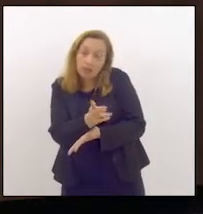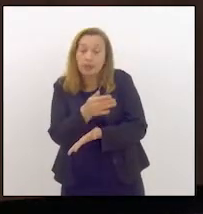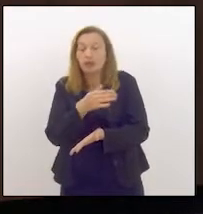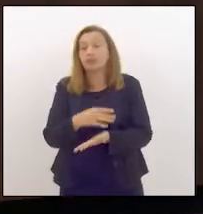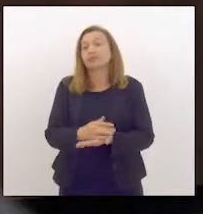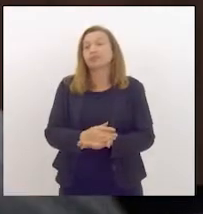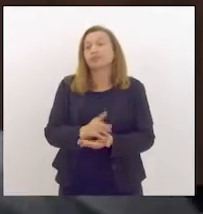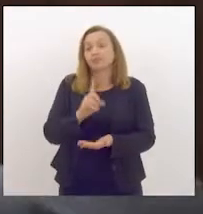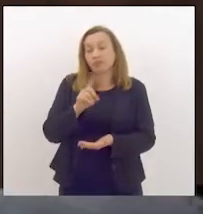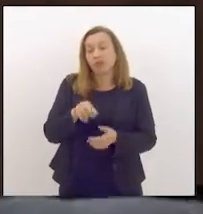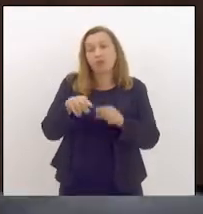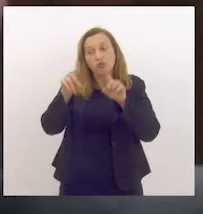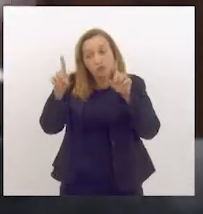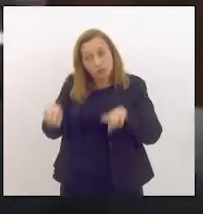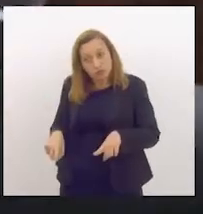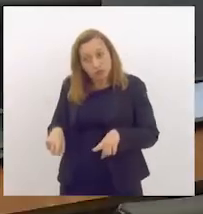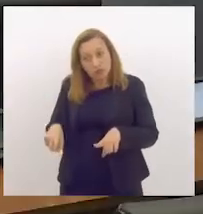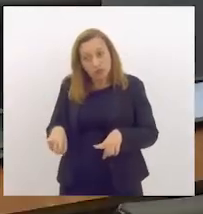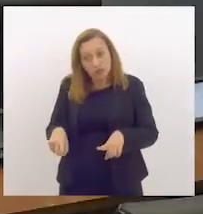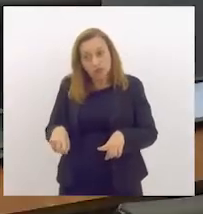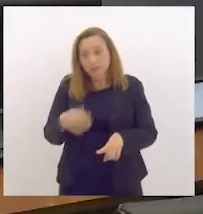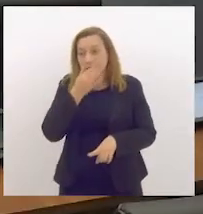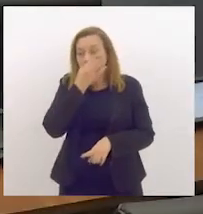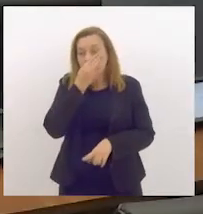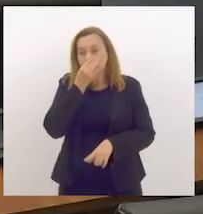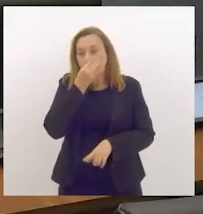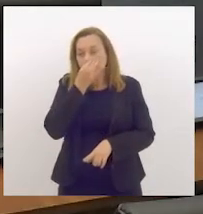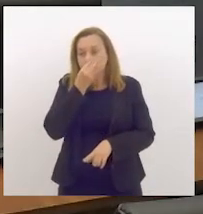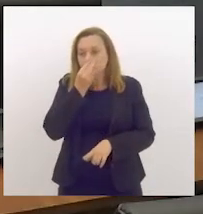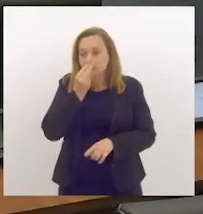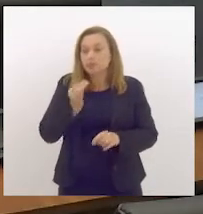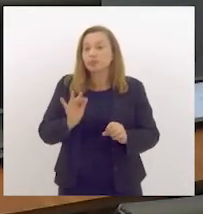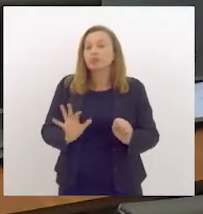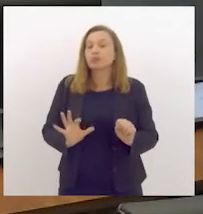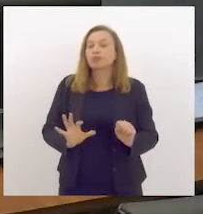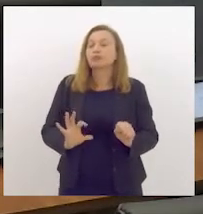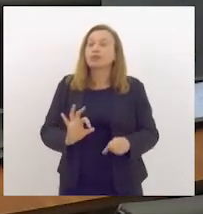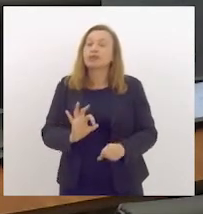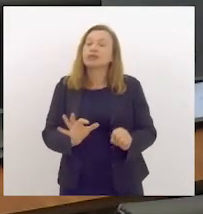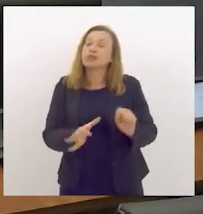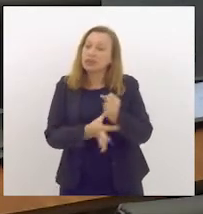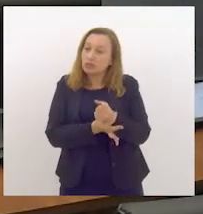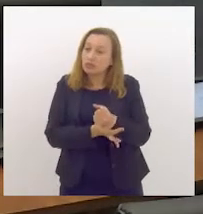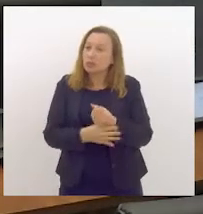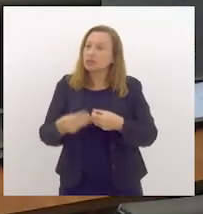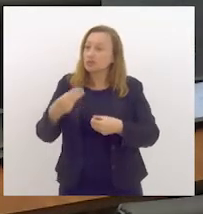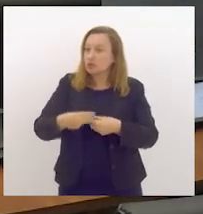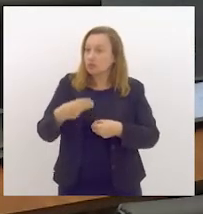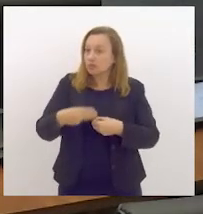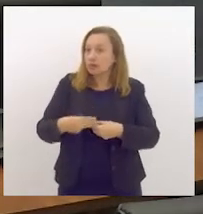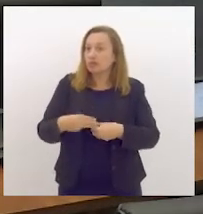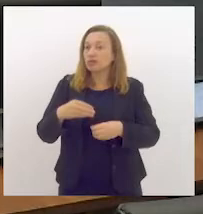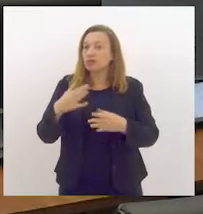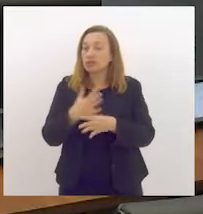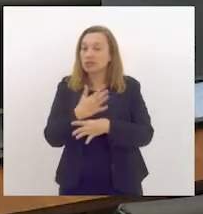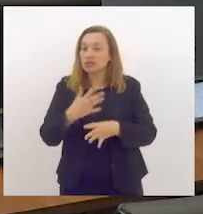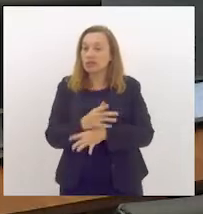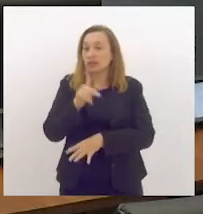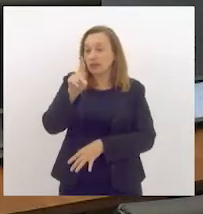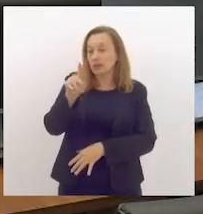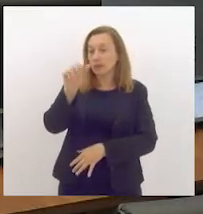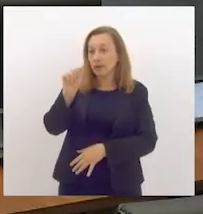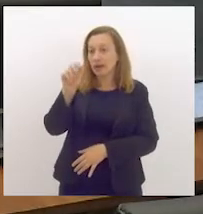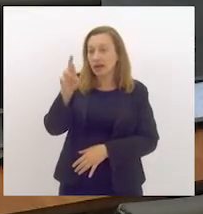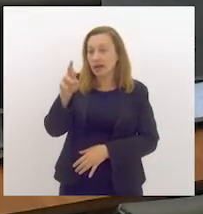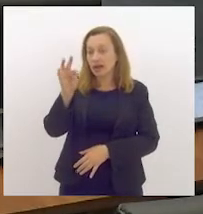ele é um funcionário da guarda municipal da cidade de Paraty que que tá